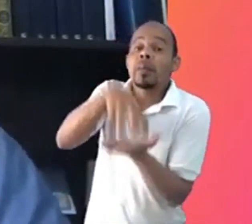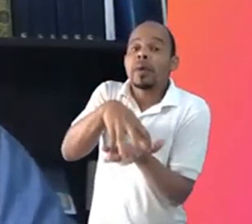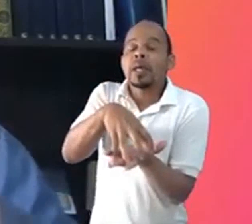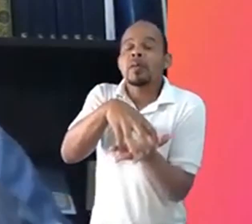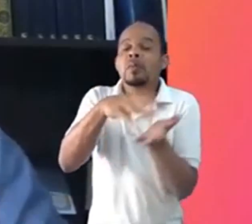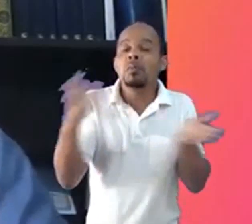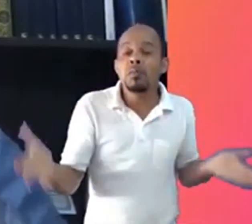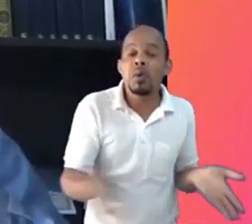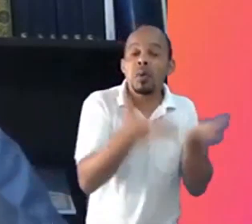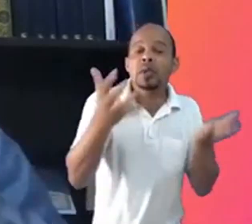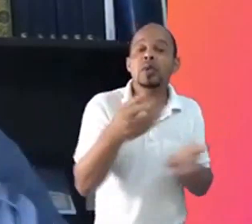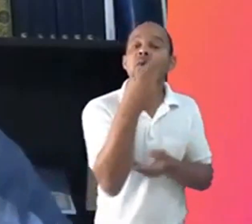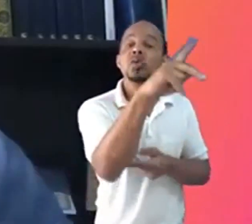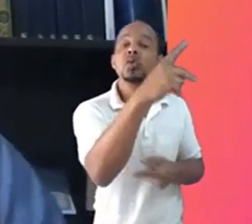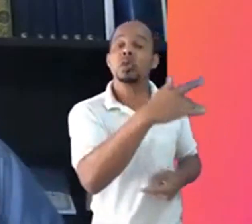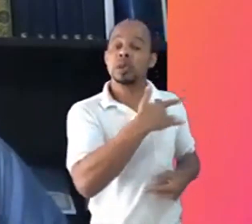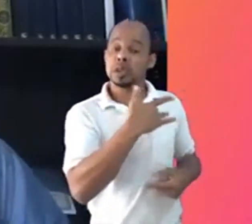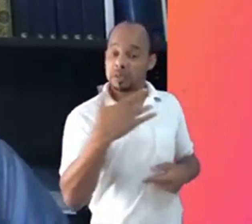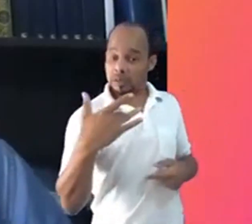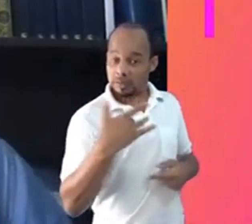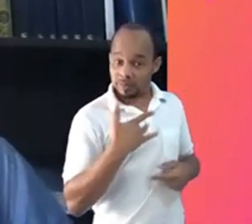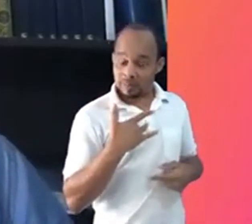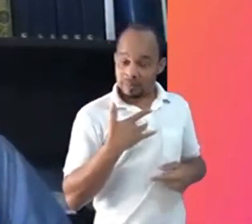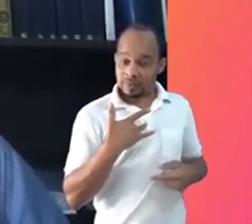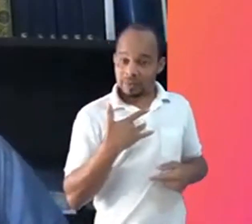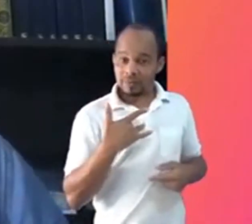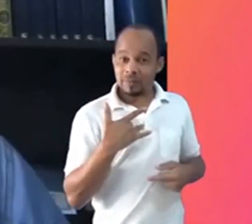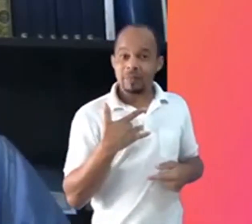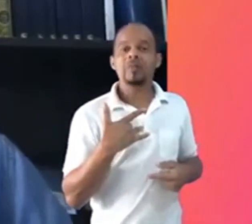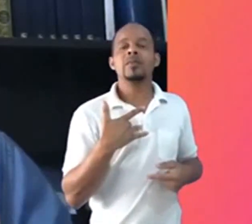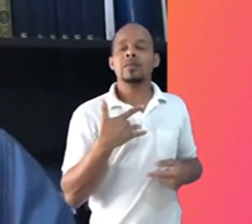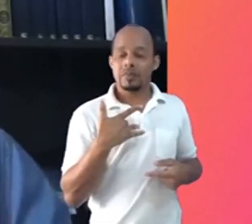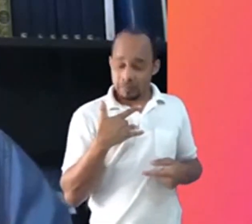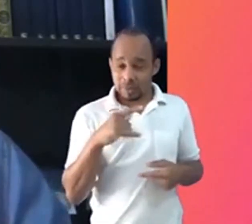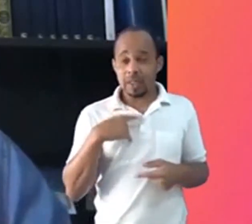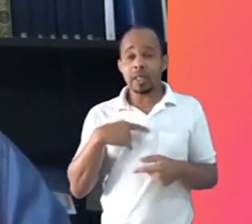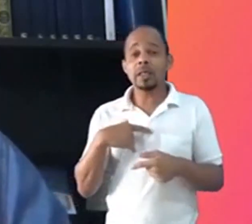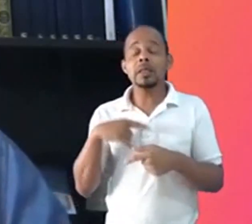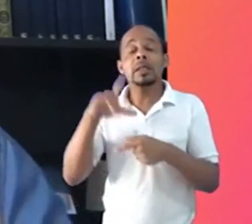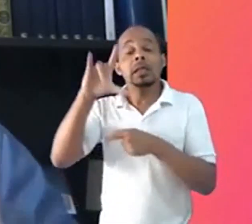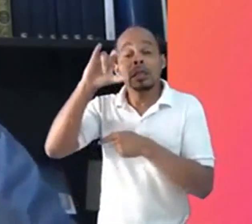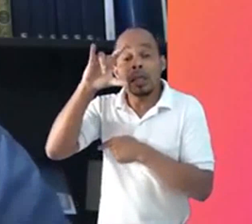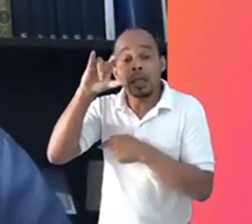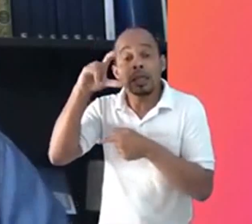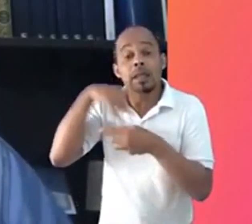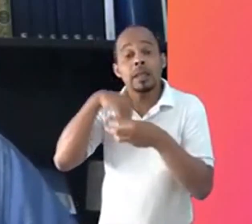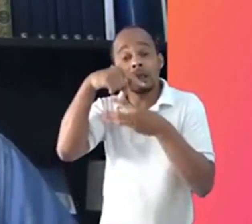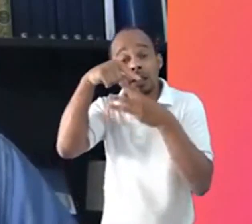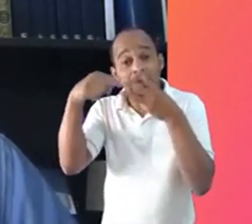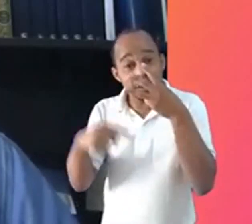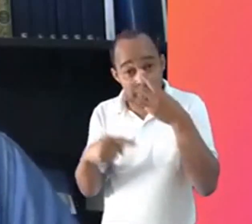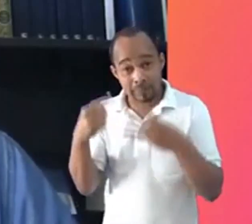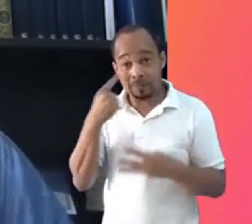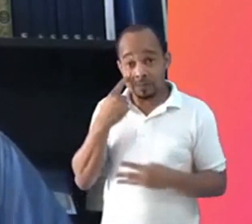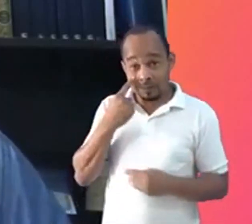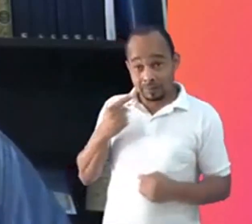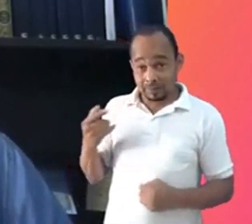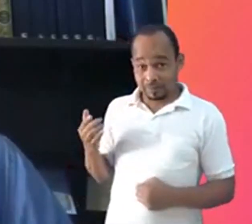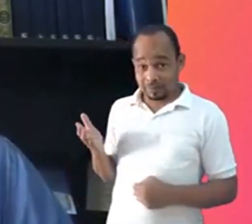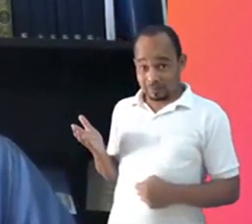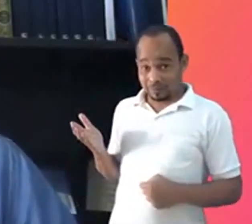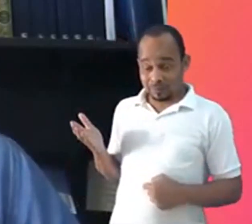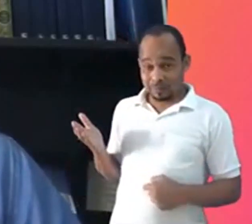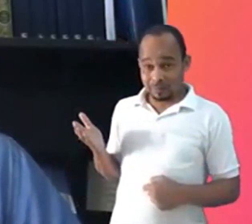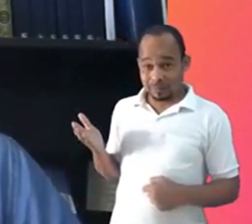praça, a gente tem o Departamento de Promoção à Saúde. Conhece esse, você vai conhecer as nossas ações se você entrar no Instagram e